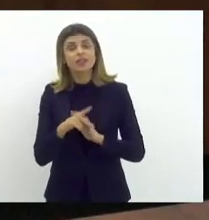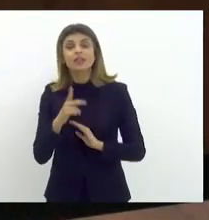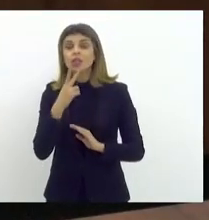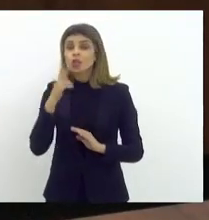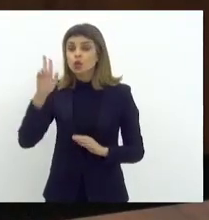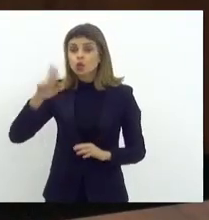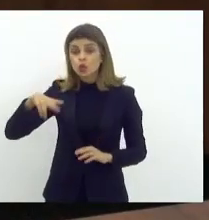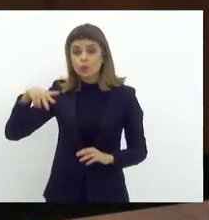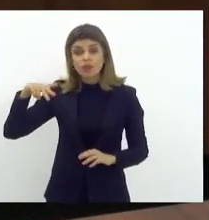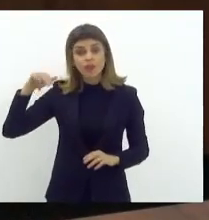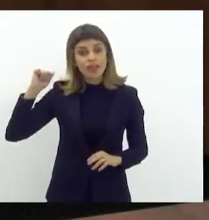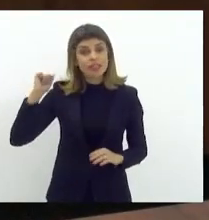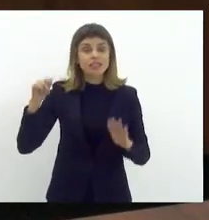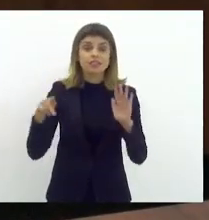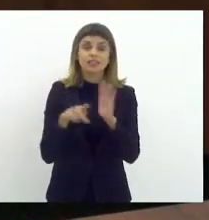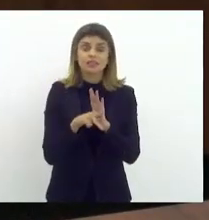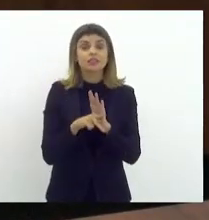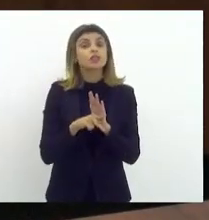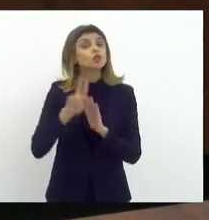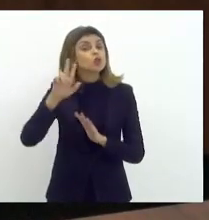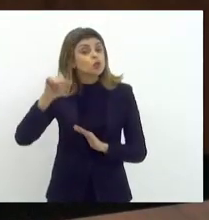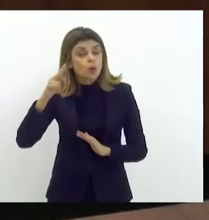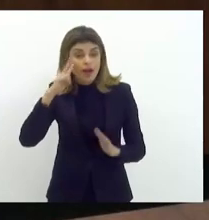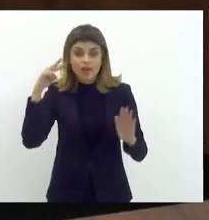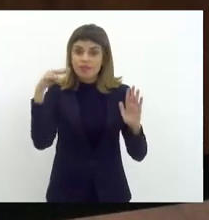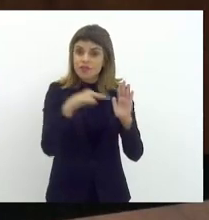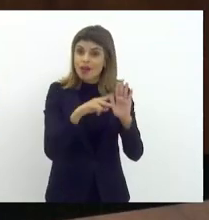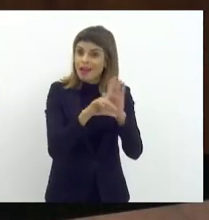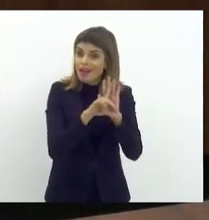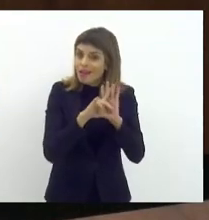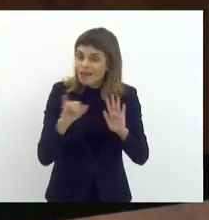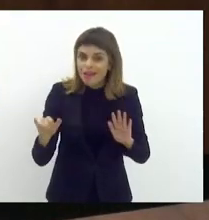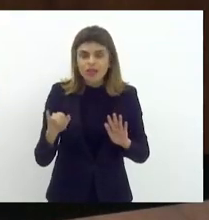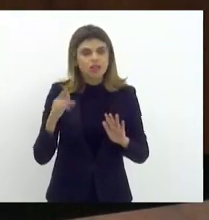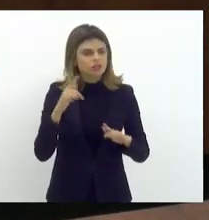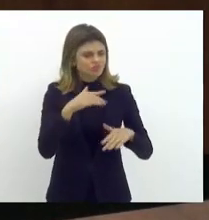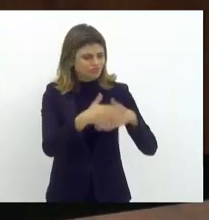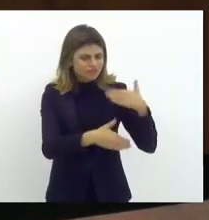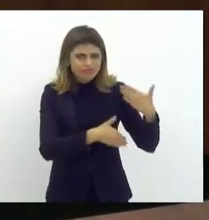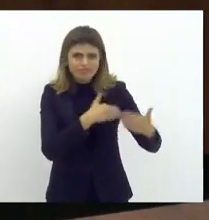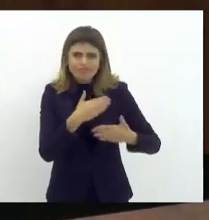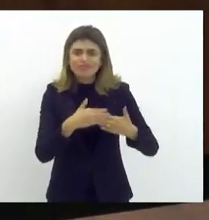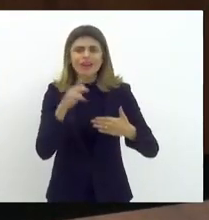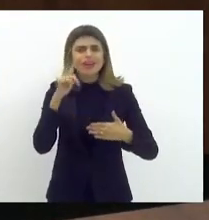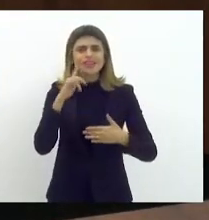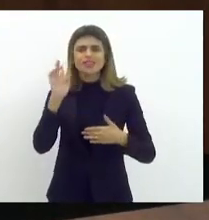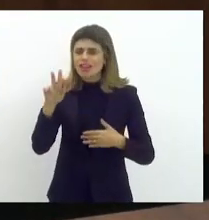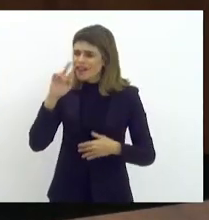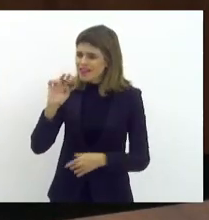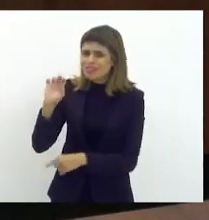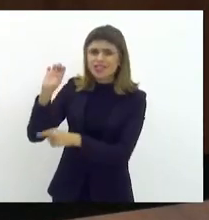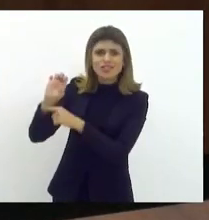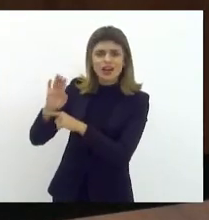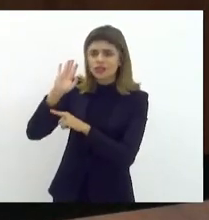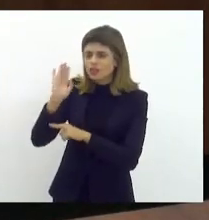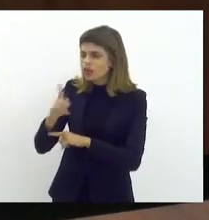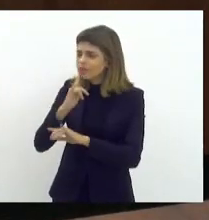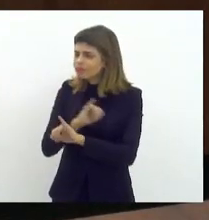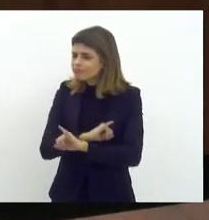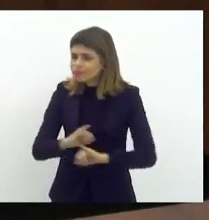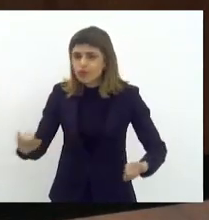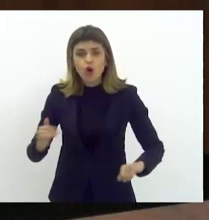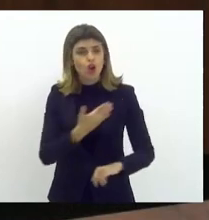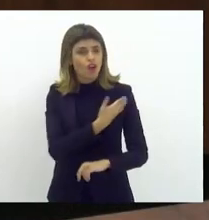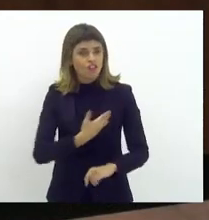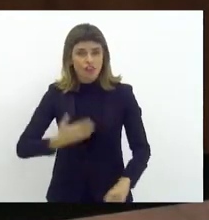importando que desde da era Sarney esse estado é vilipendiado vilipendiado presentear pelo